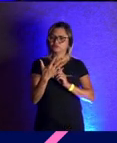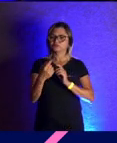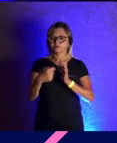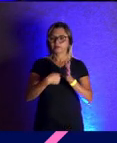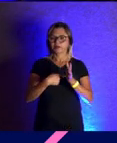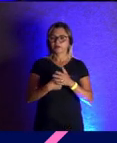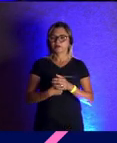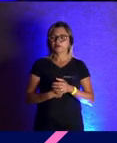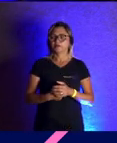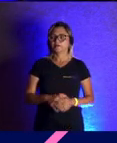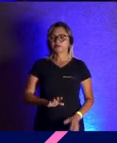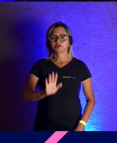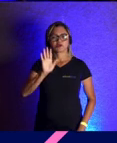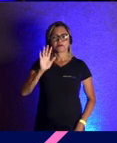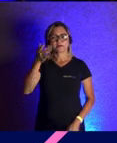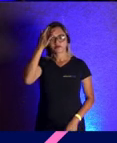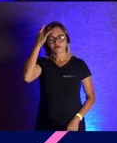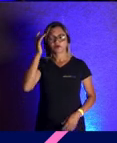produção que está por aí.